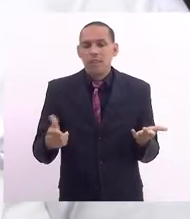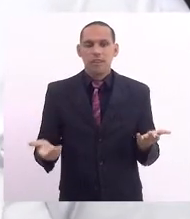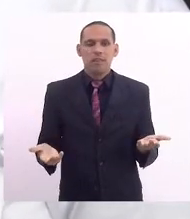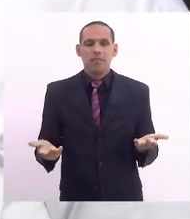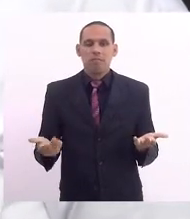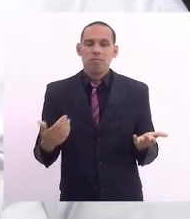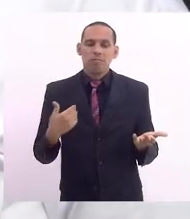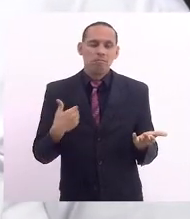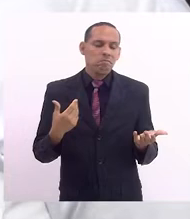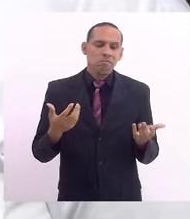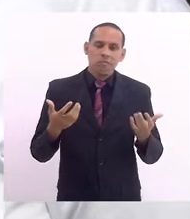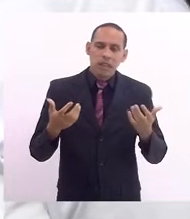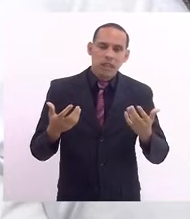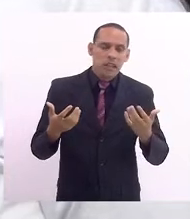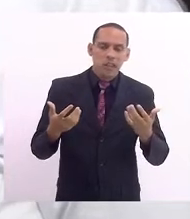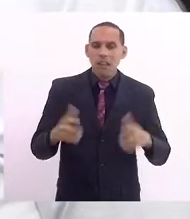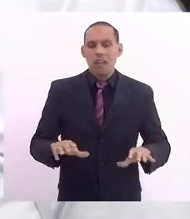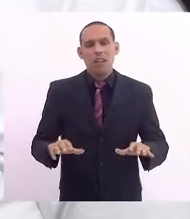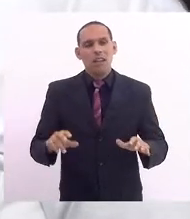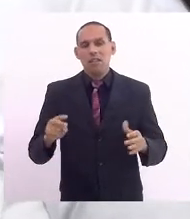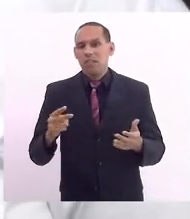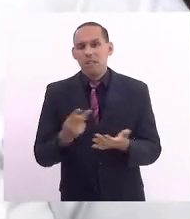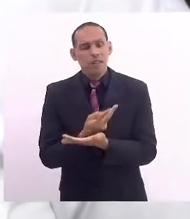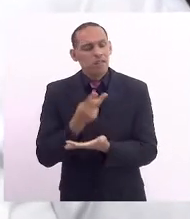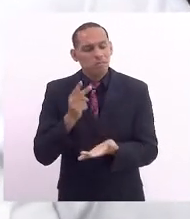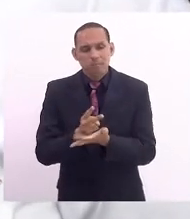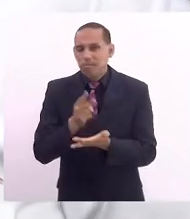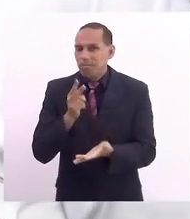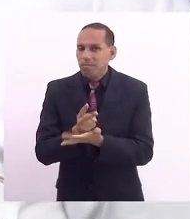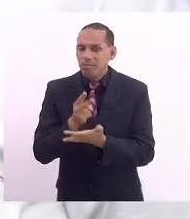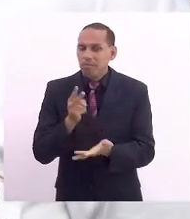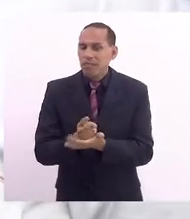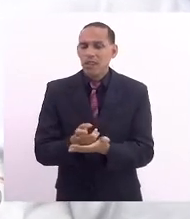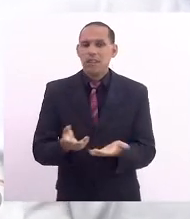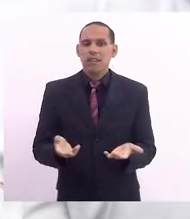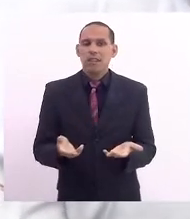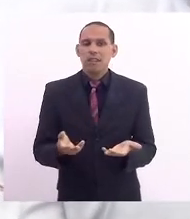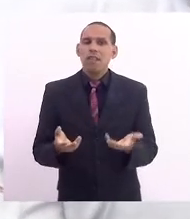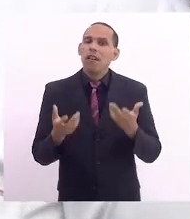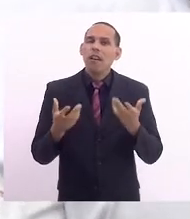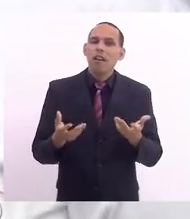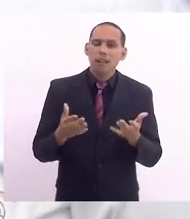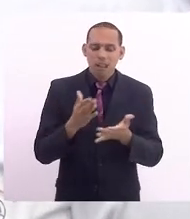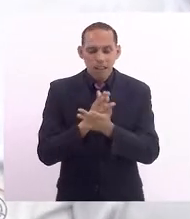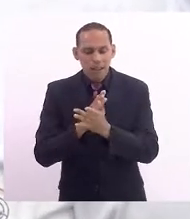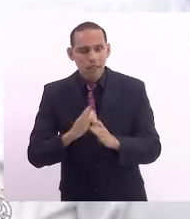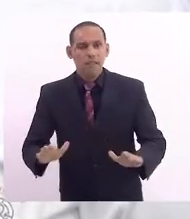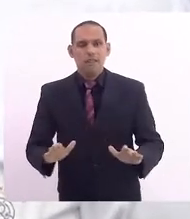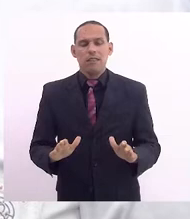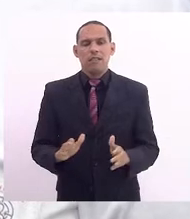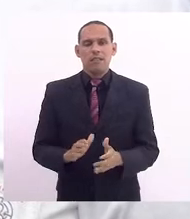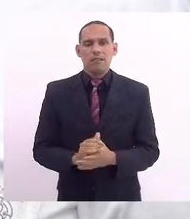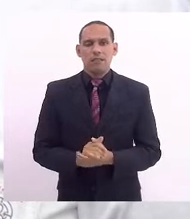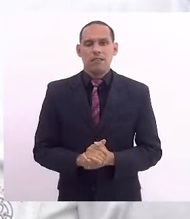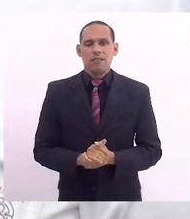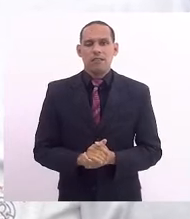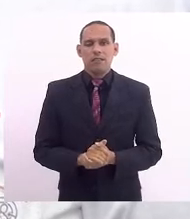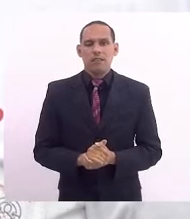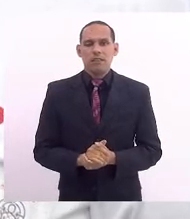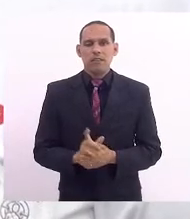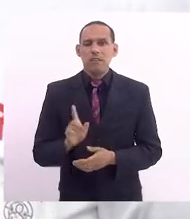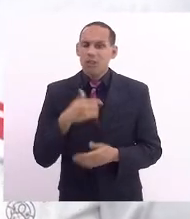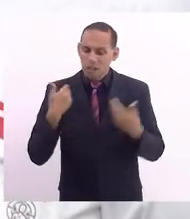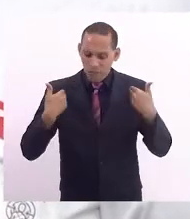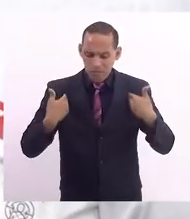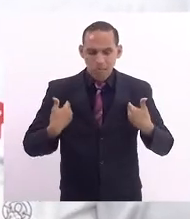Eu não queria que acontecesse isso sempre. Queria que acabasse, que nossos corpos